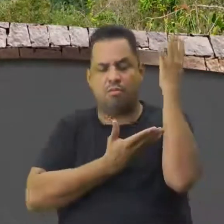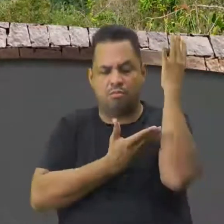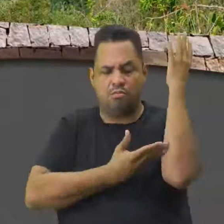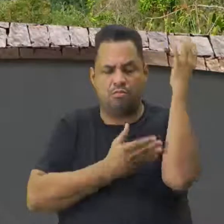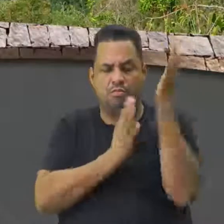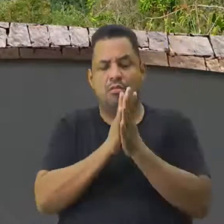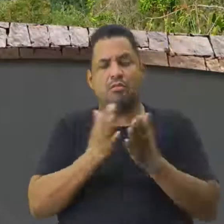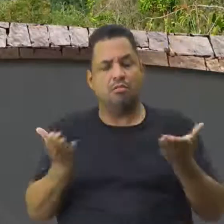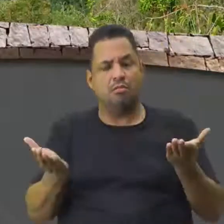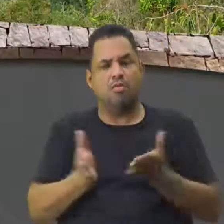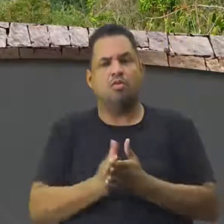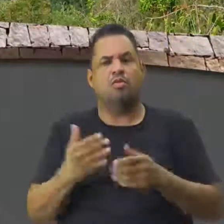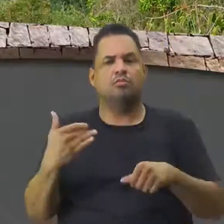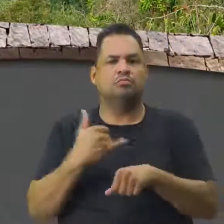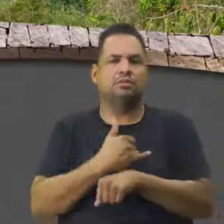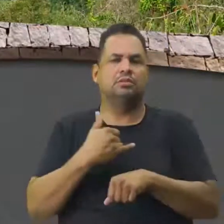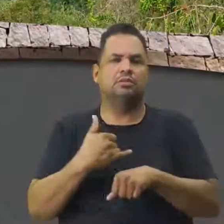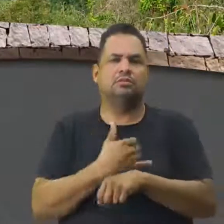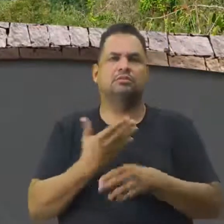mineral.